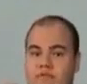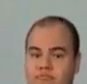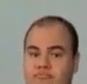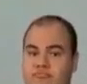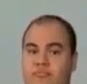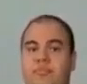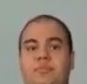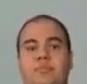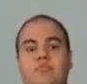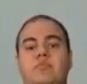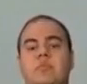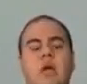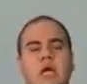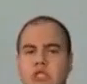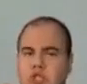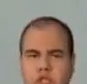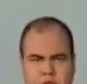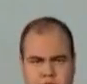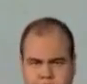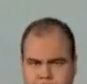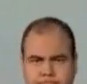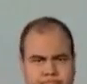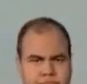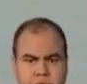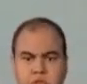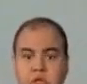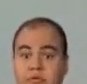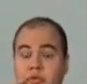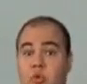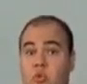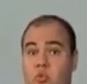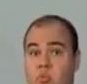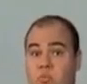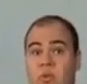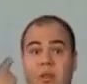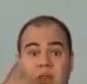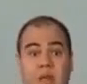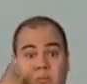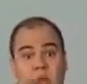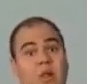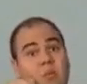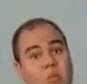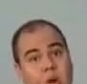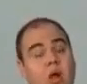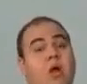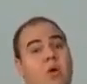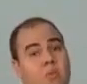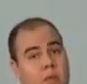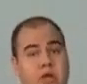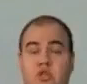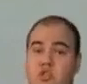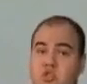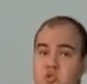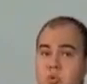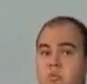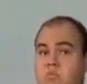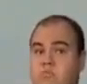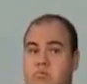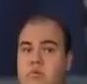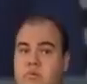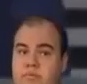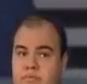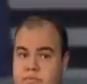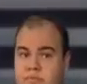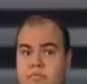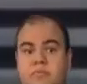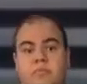Esta cientista política ressalta o aumento no número de deputadas mulheres, de 18 para 25.